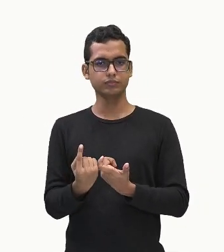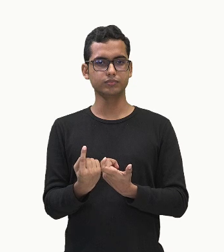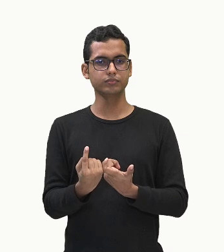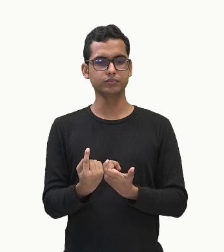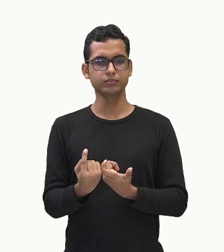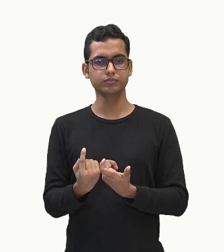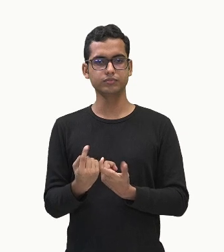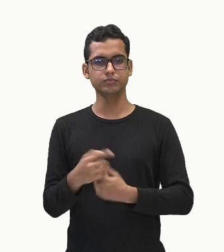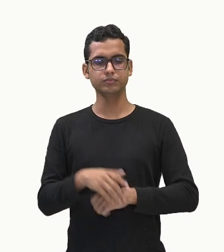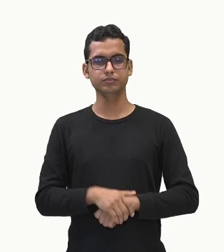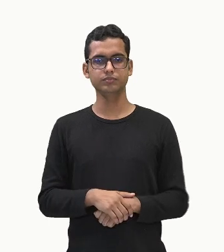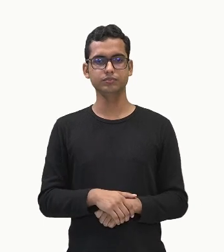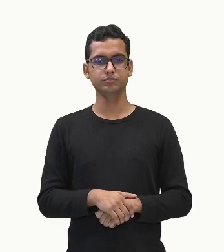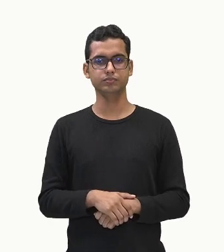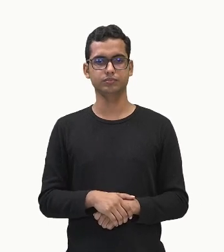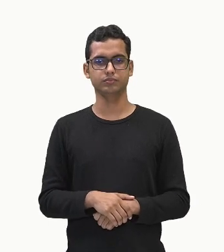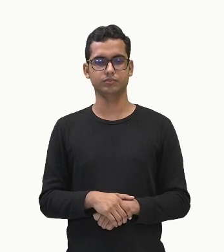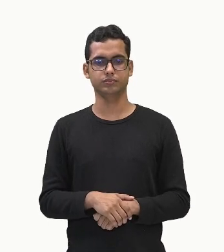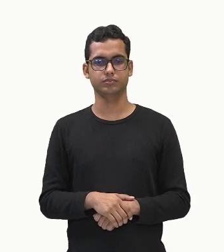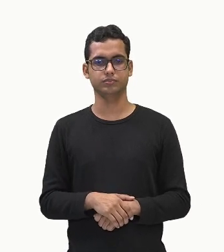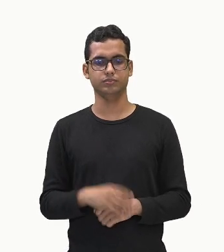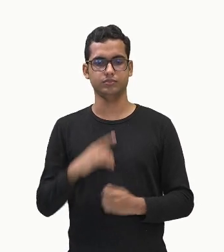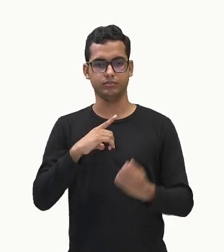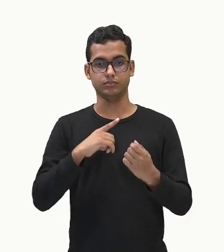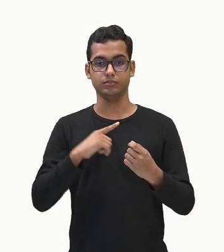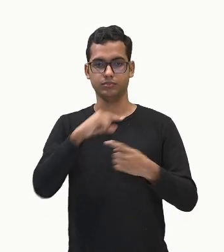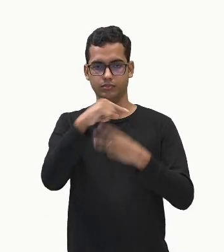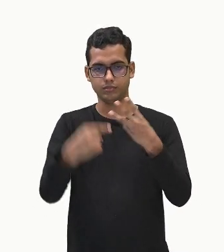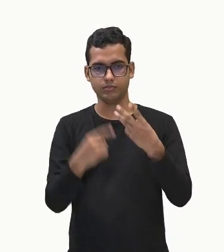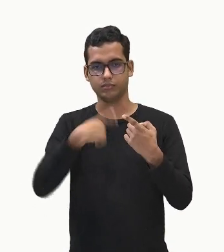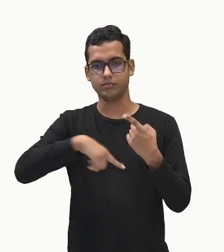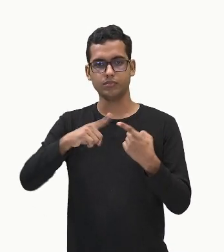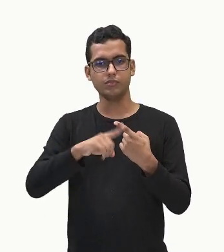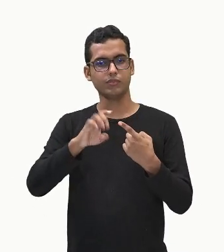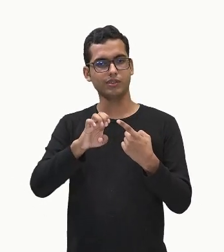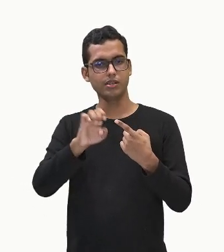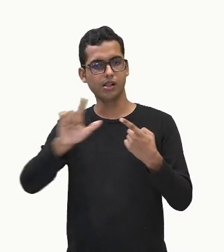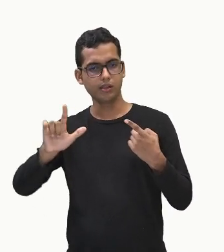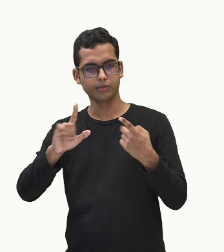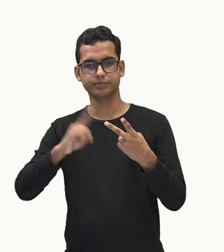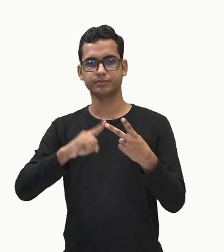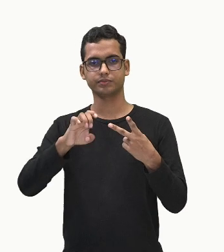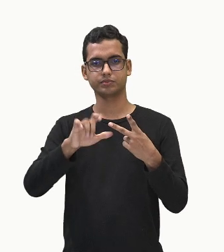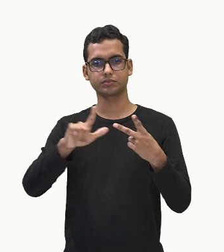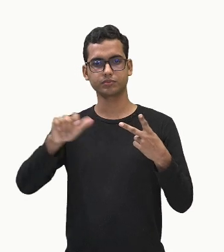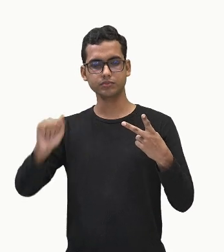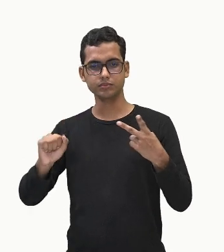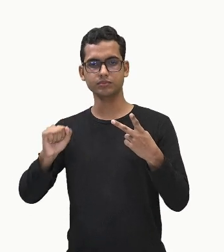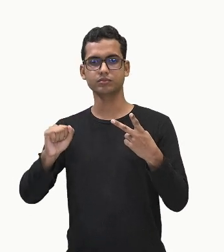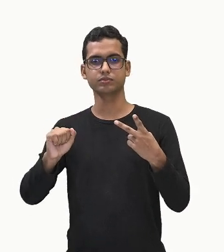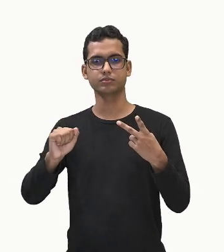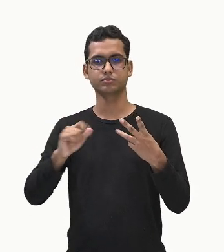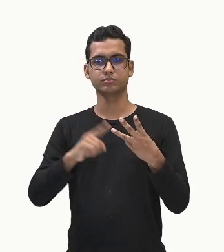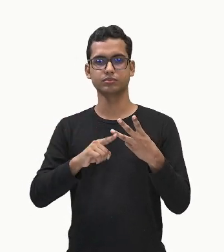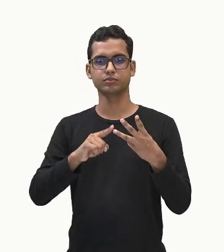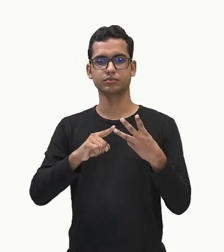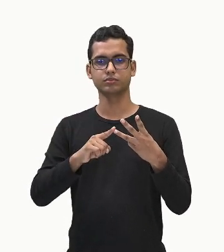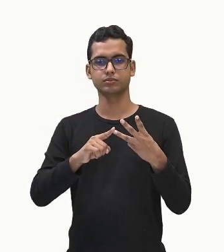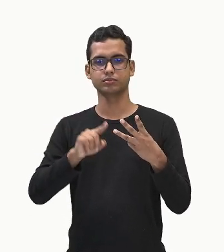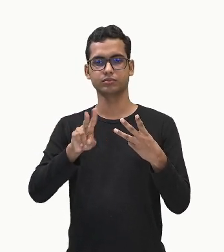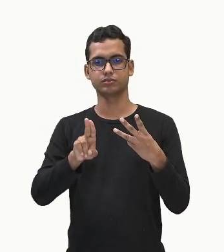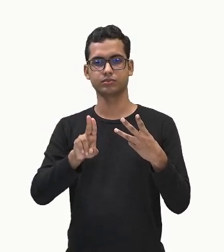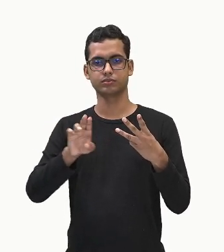pessoa, ele é dividido em 3, né? Então, observem, ele, ella e usted. Aqui nós temos